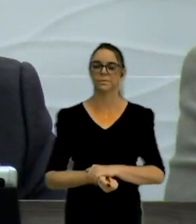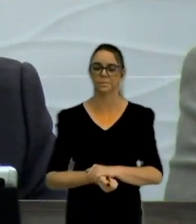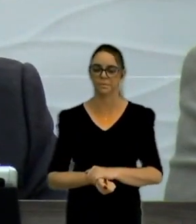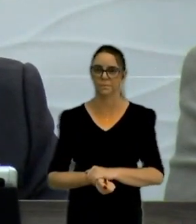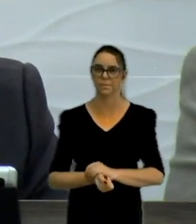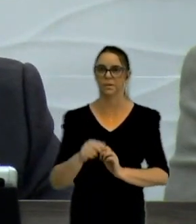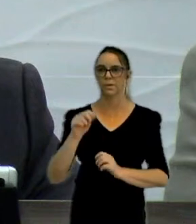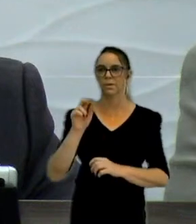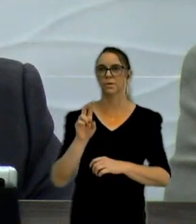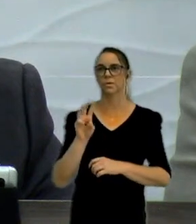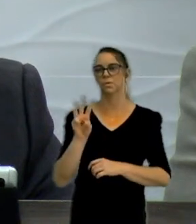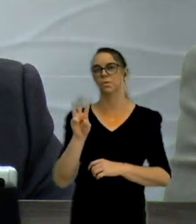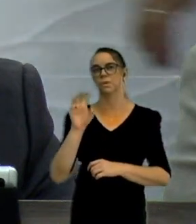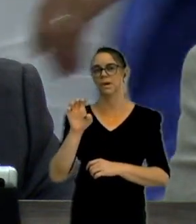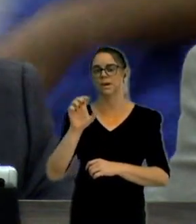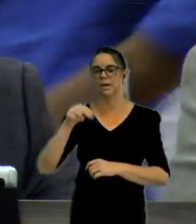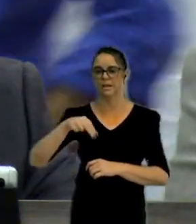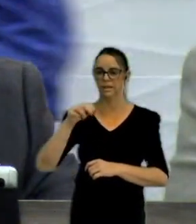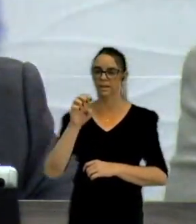Wendel Costa,